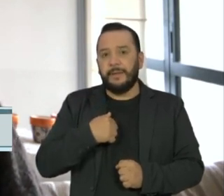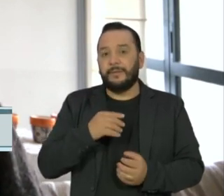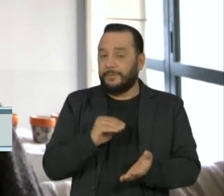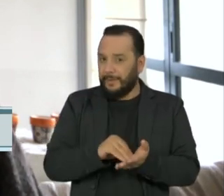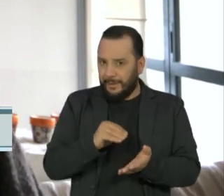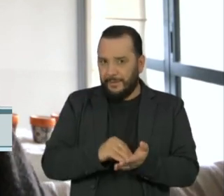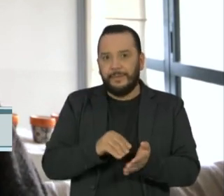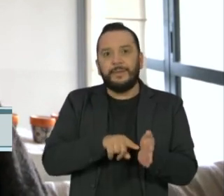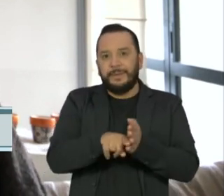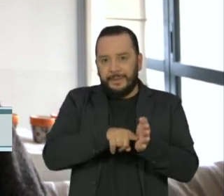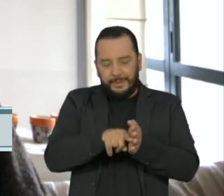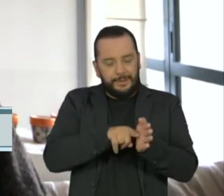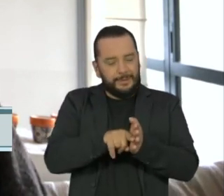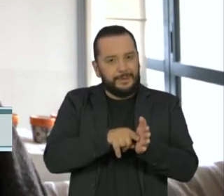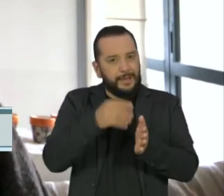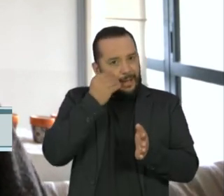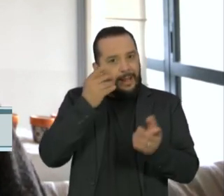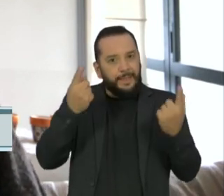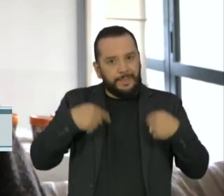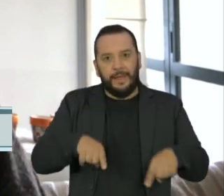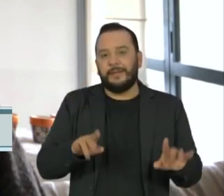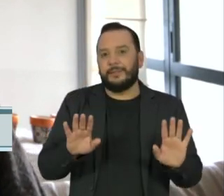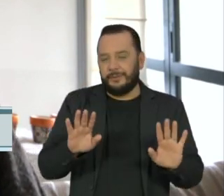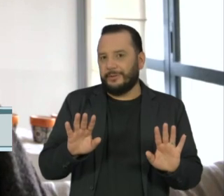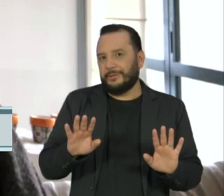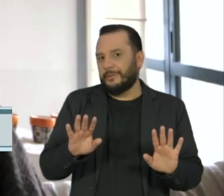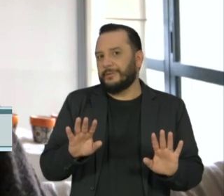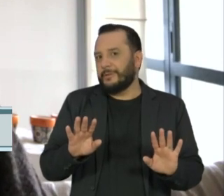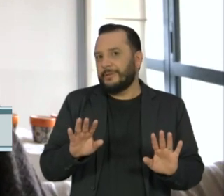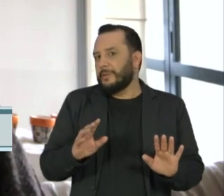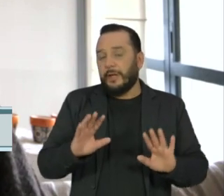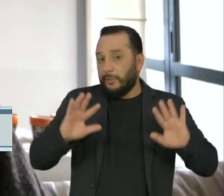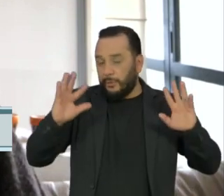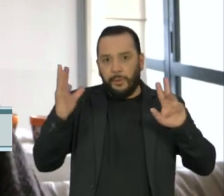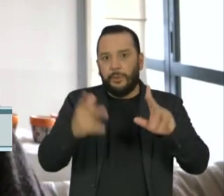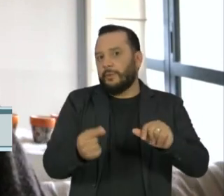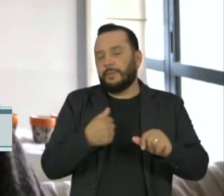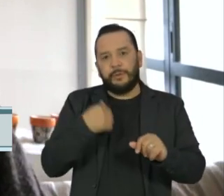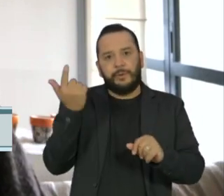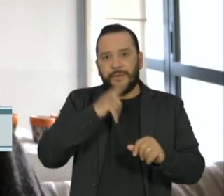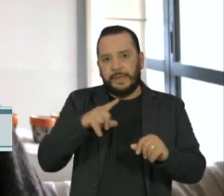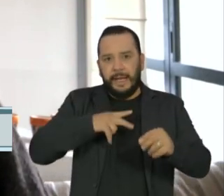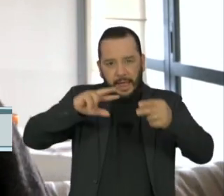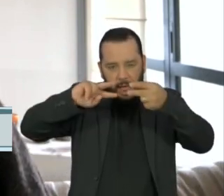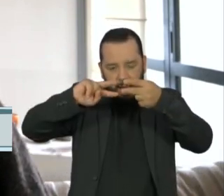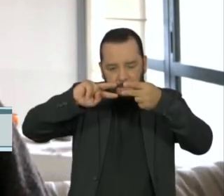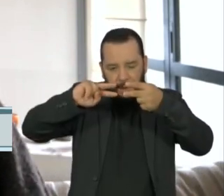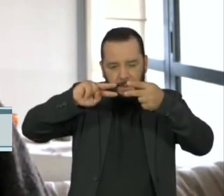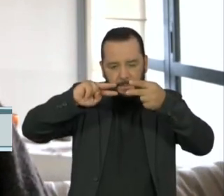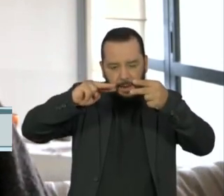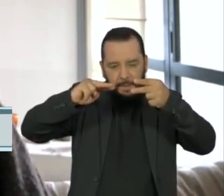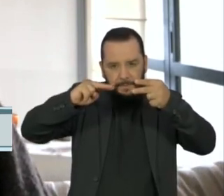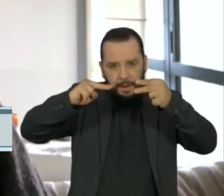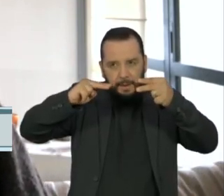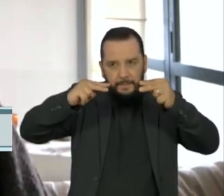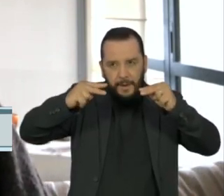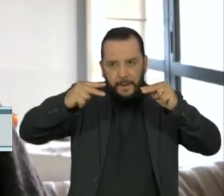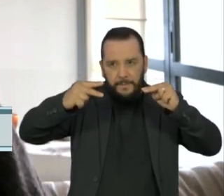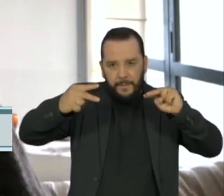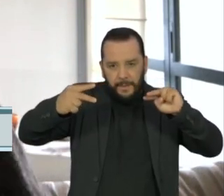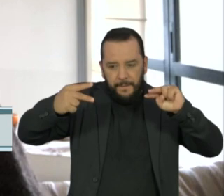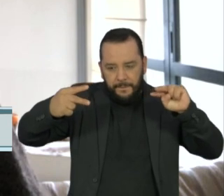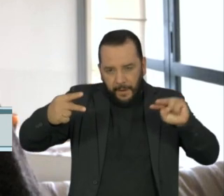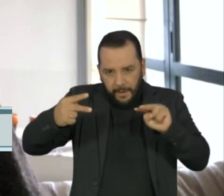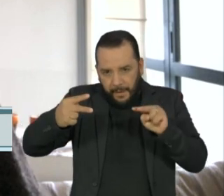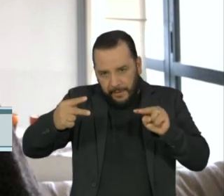né, para fazer. Então, não é todo centro que consegue fazer o sequenciamento de todo o genoma, ou seja, enxergar todo